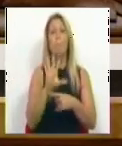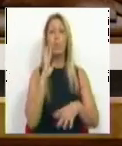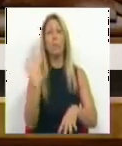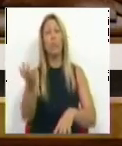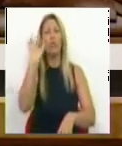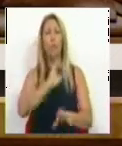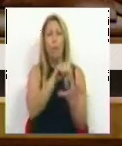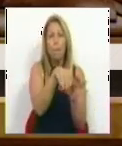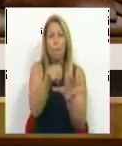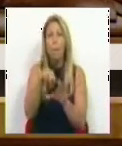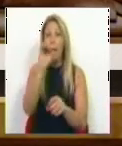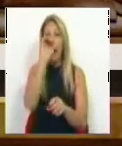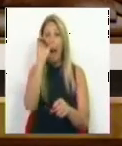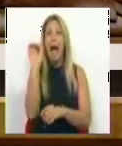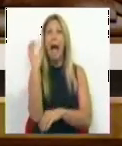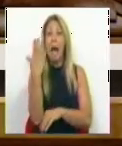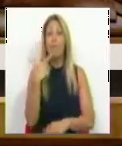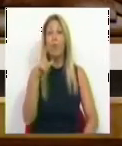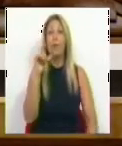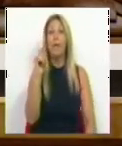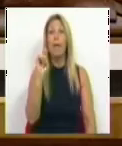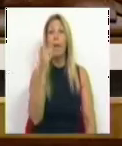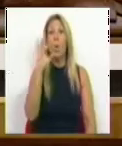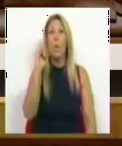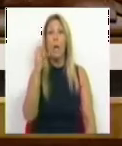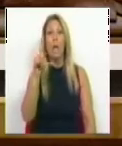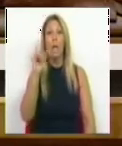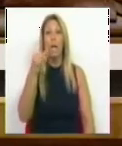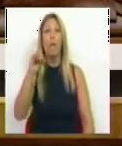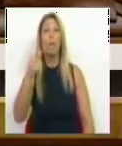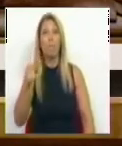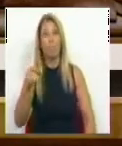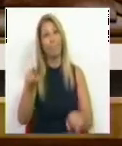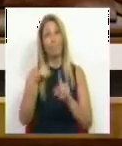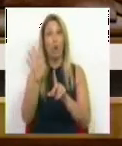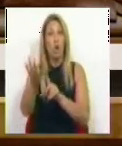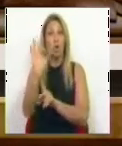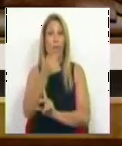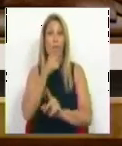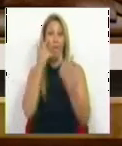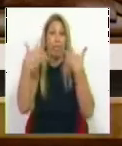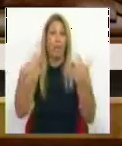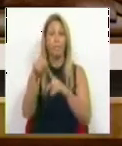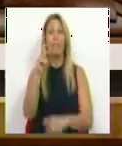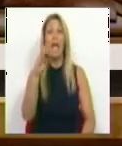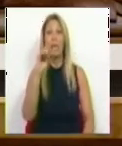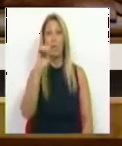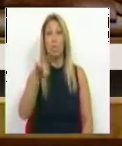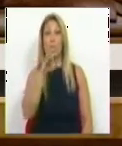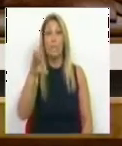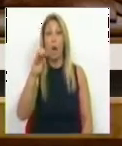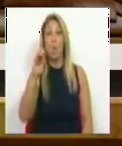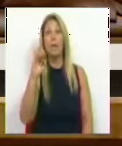país, aquela decisão conhecida de Assunção Cristas, é a escolha de quem deu então uma